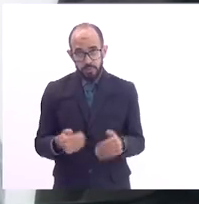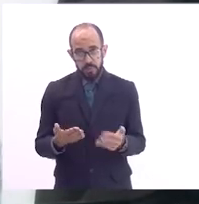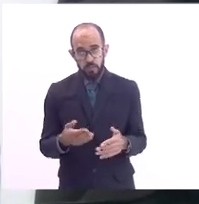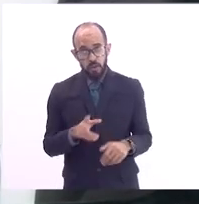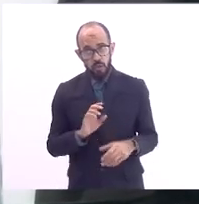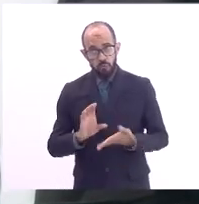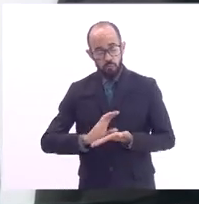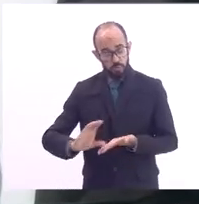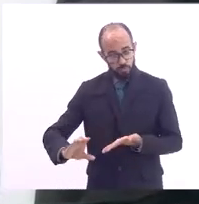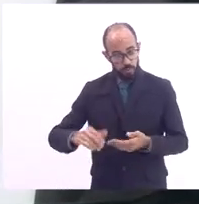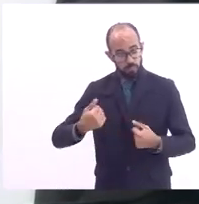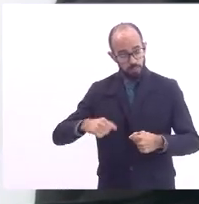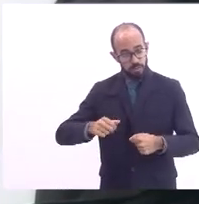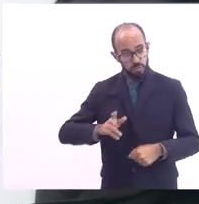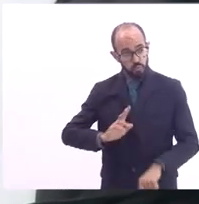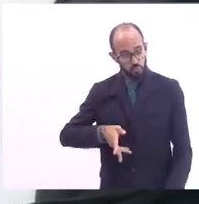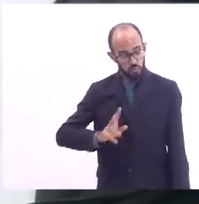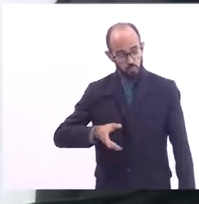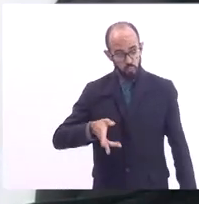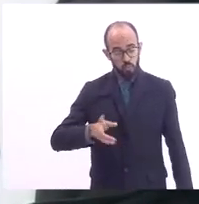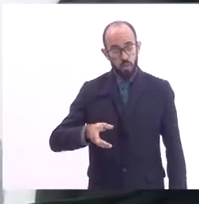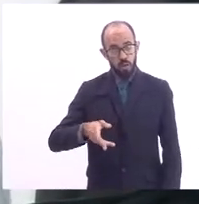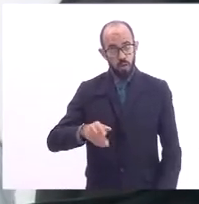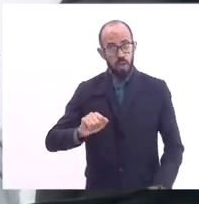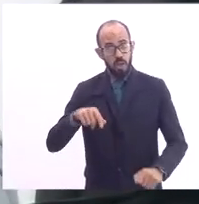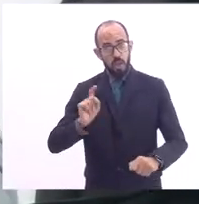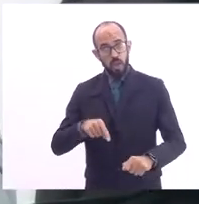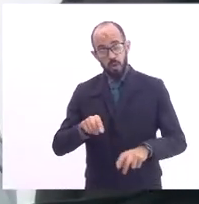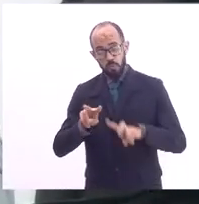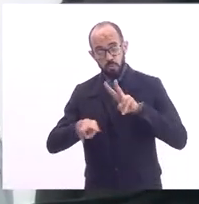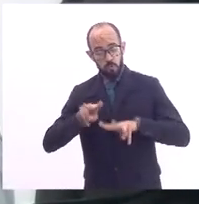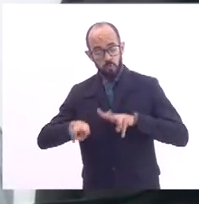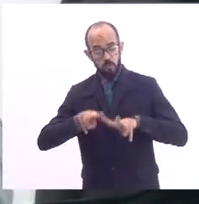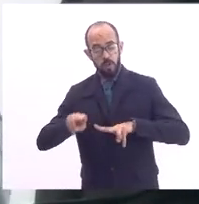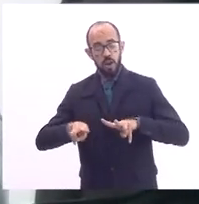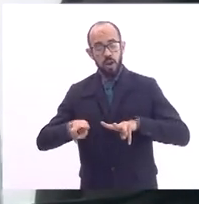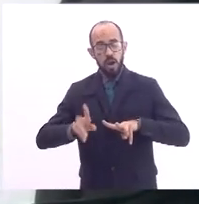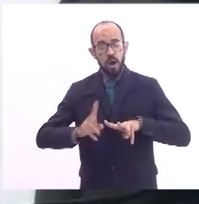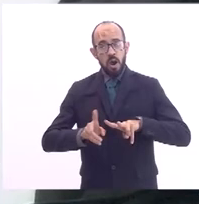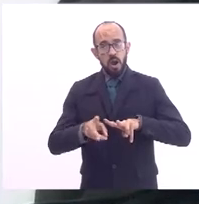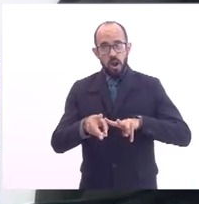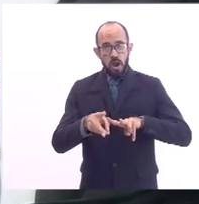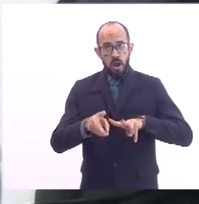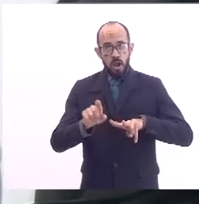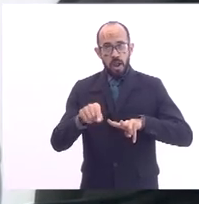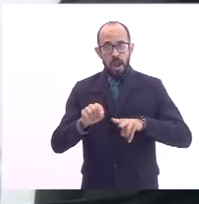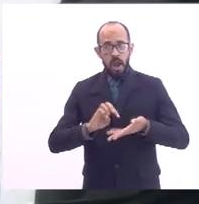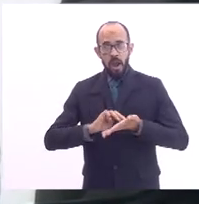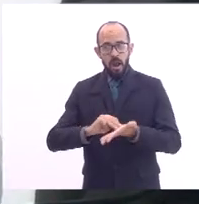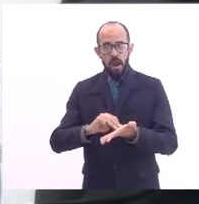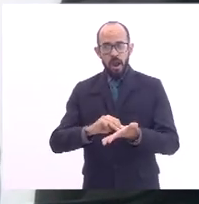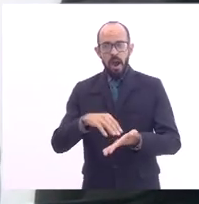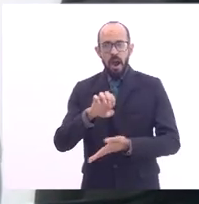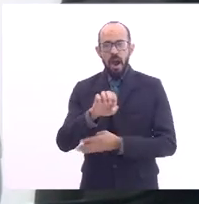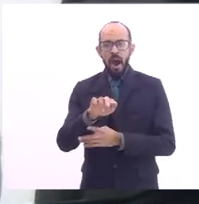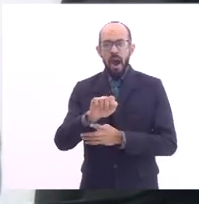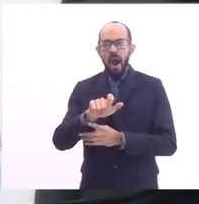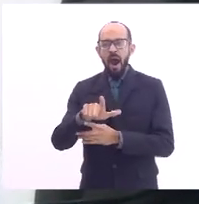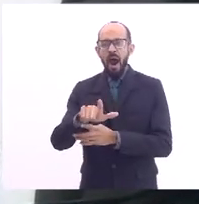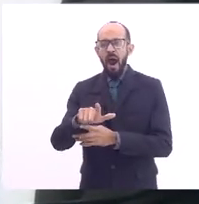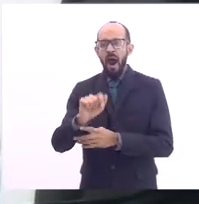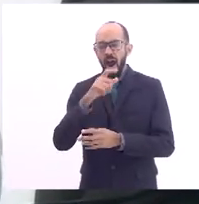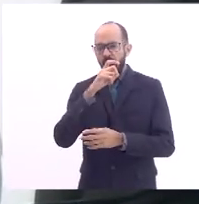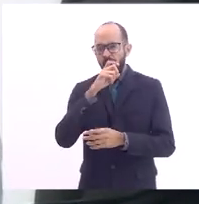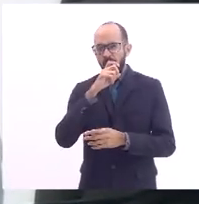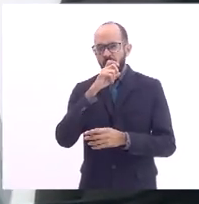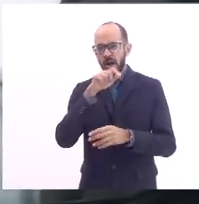feito, é um monitoramento constante, um investimento constante de longo prazo. E é essa a missão da Enel, uma empresa que